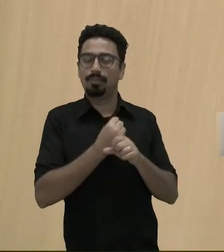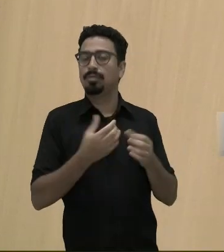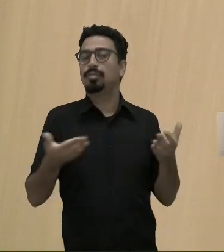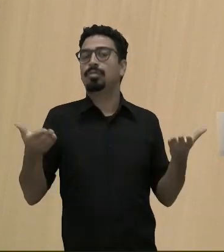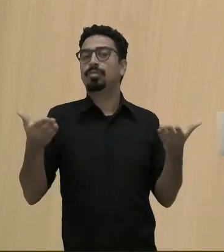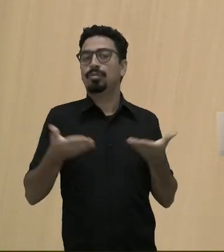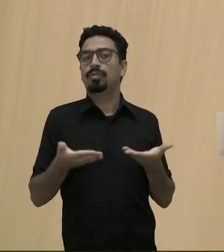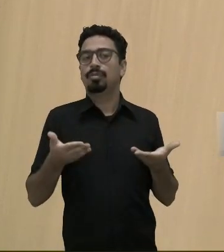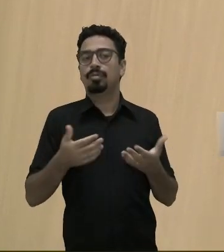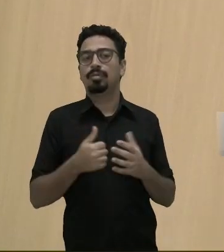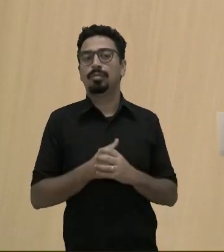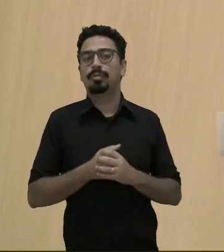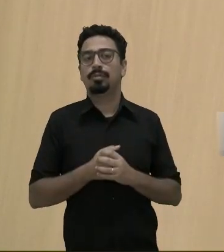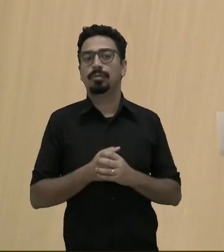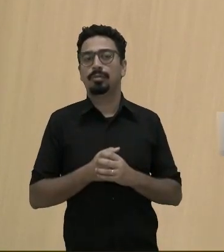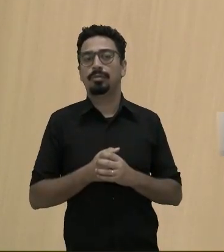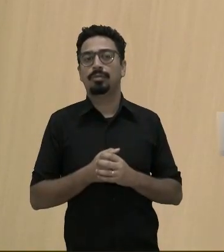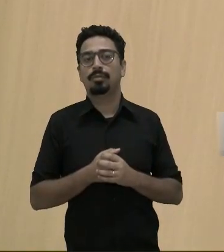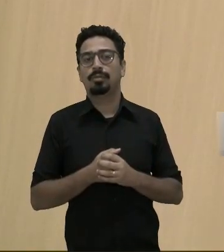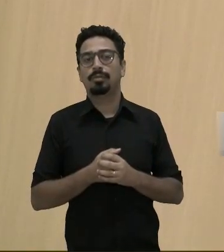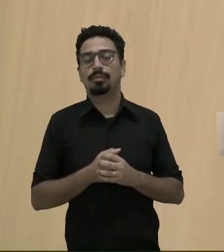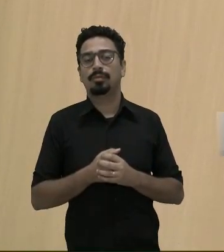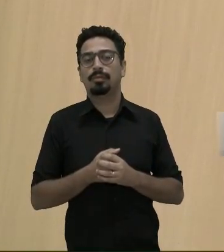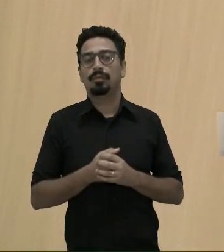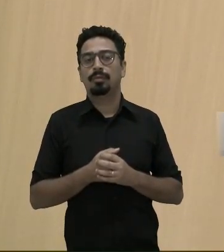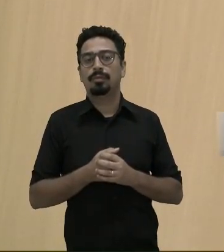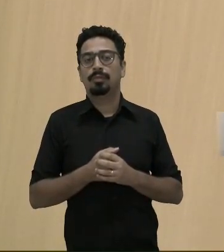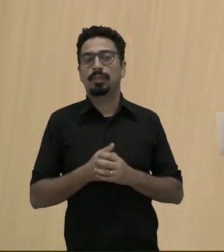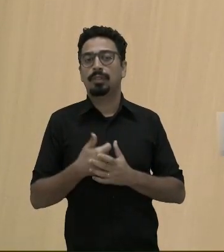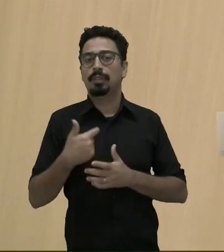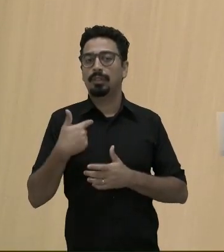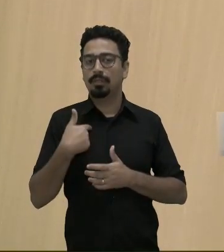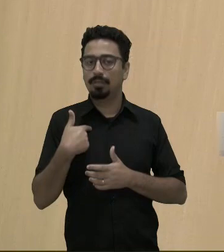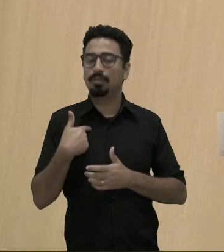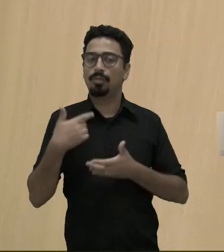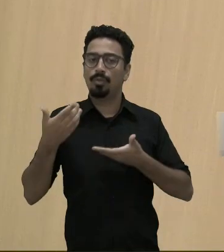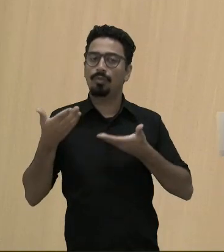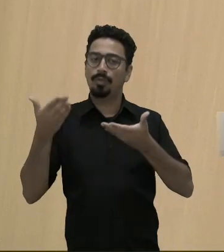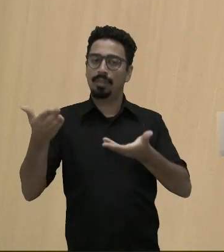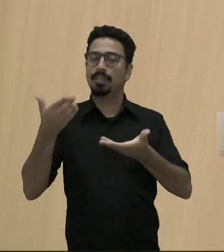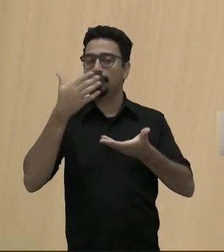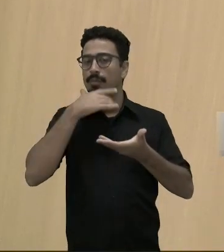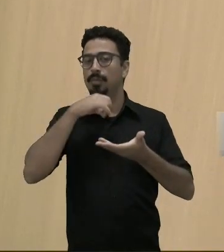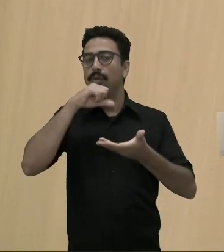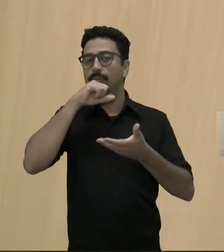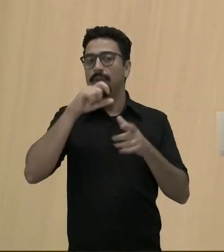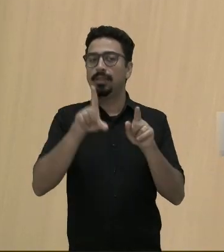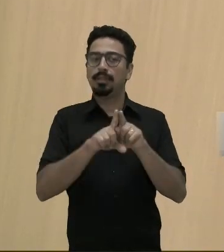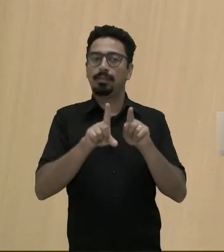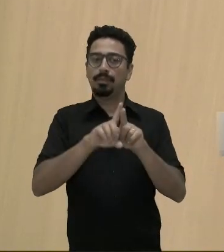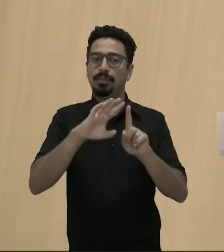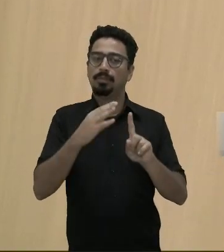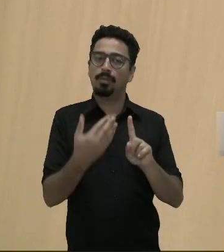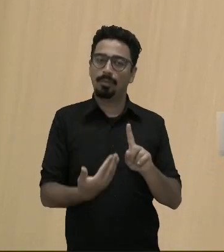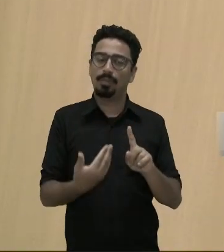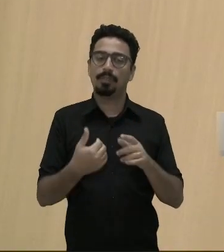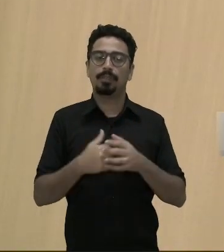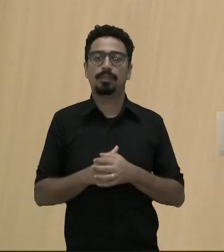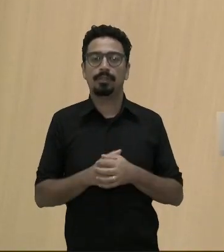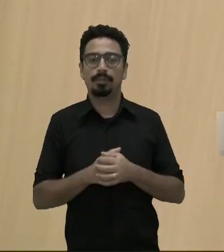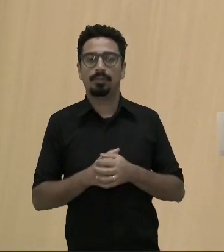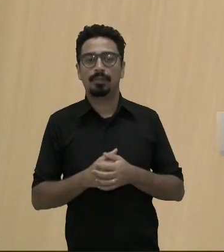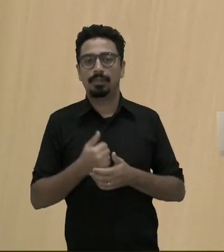quero oferecer, né, esse reconhecimento ao meu pai. E também a pessoa